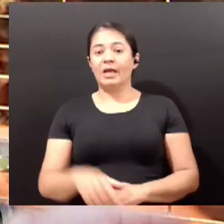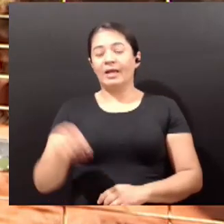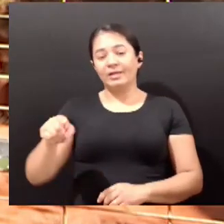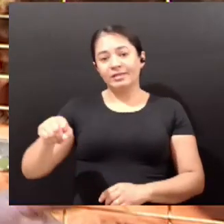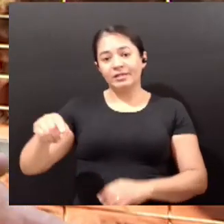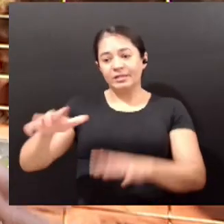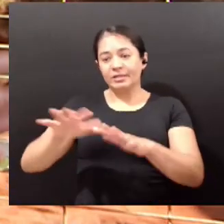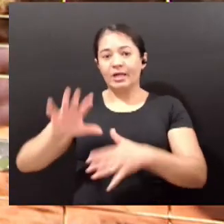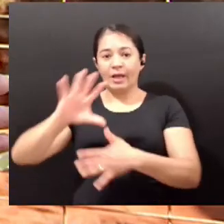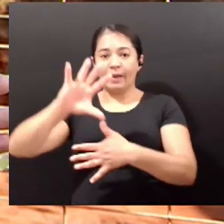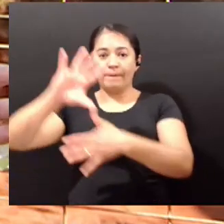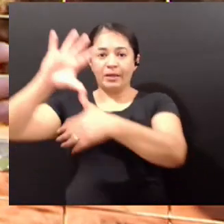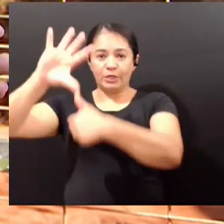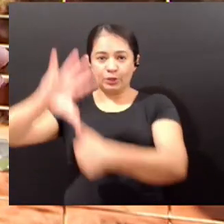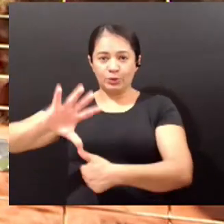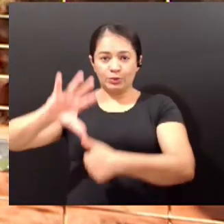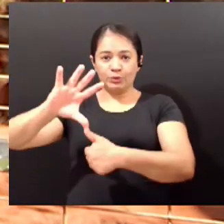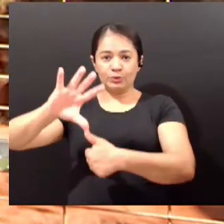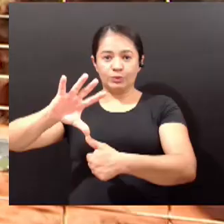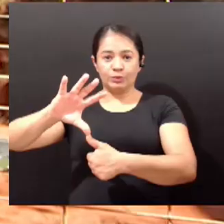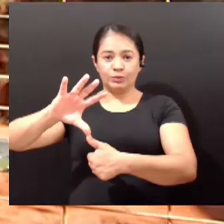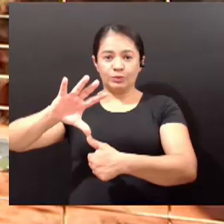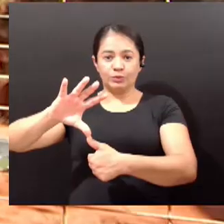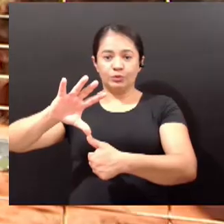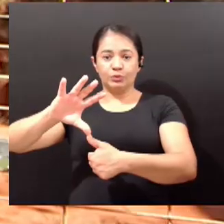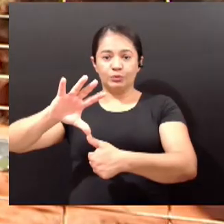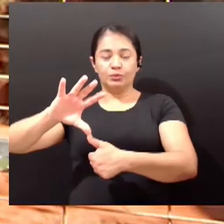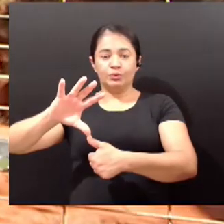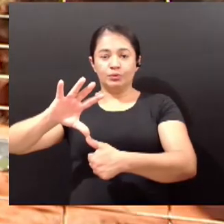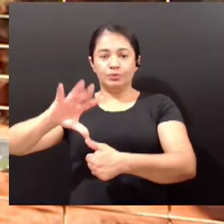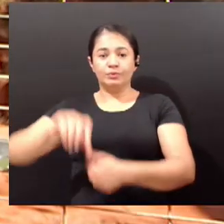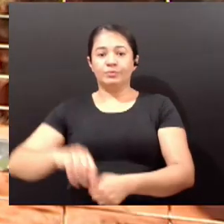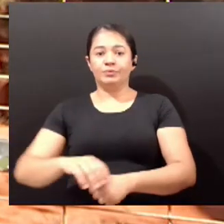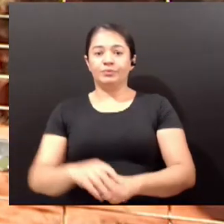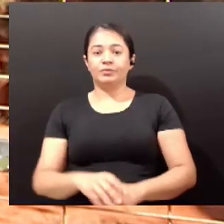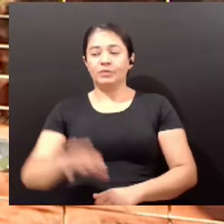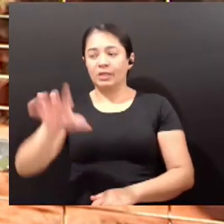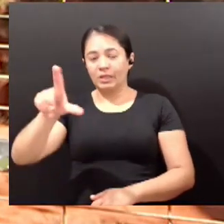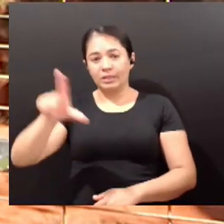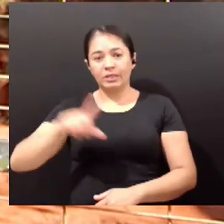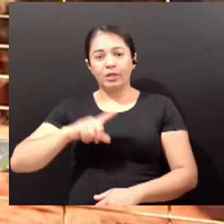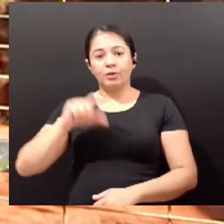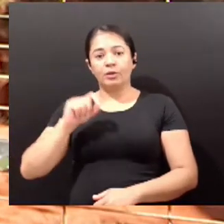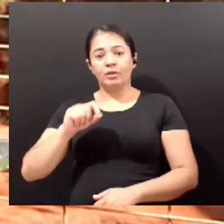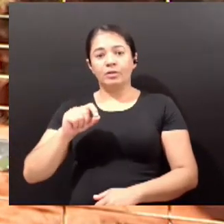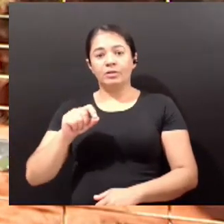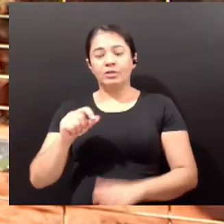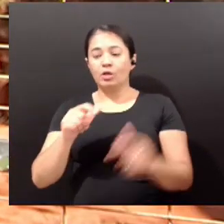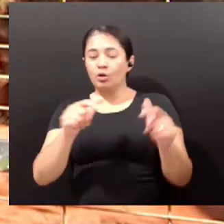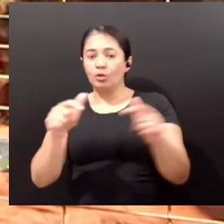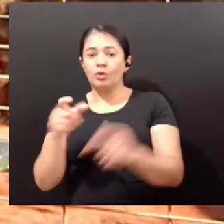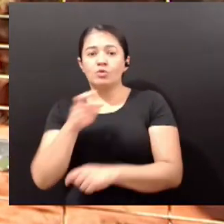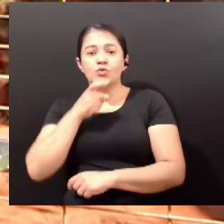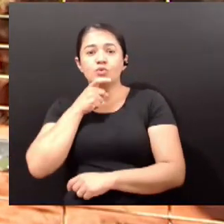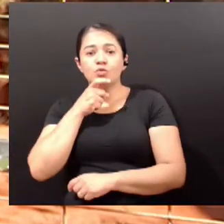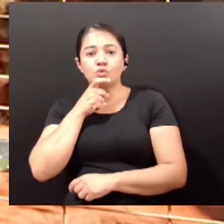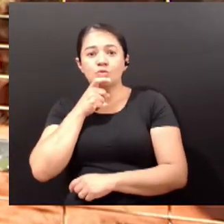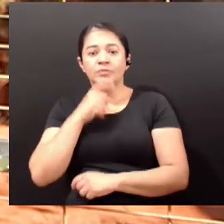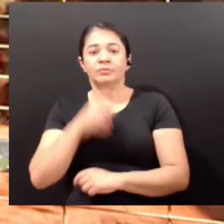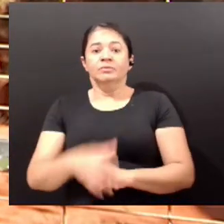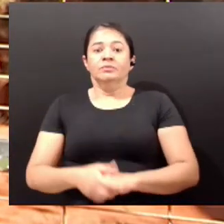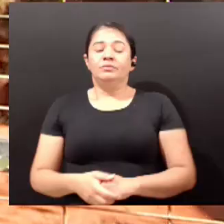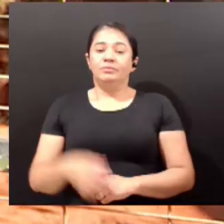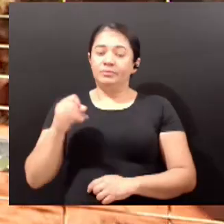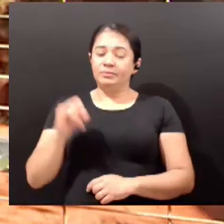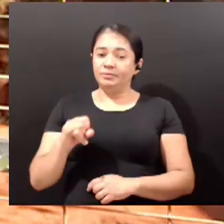na parte leste, né, da América do Sul, e aí em regiões bem frias. Se